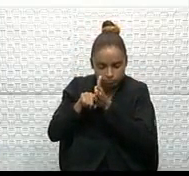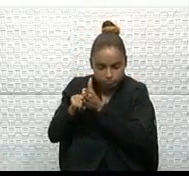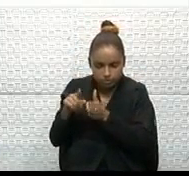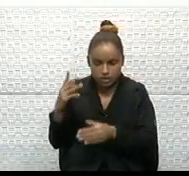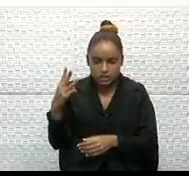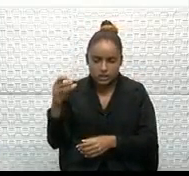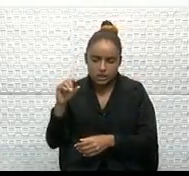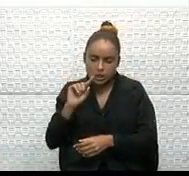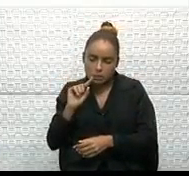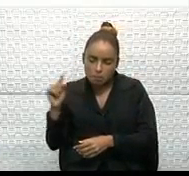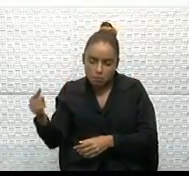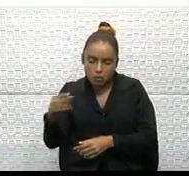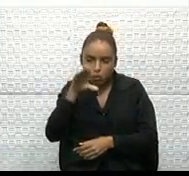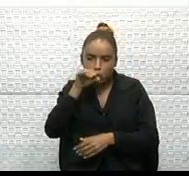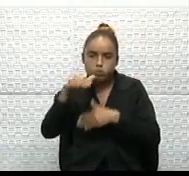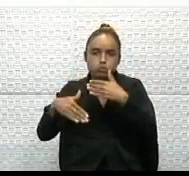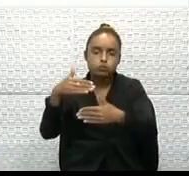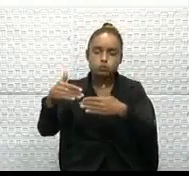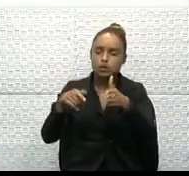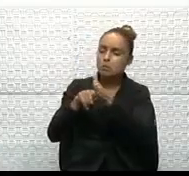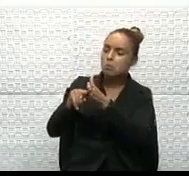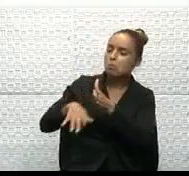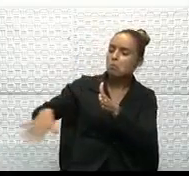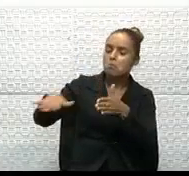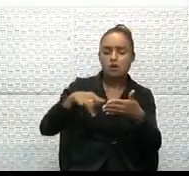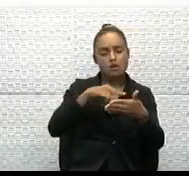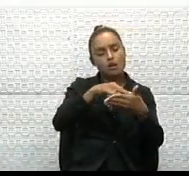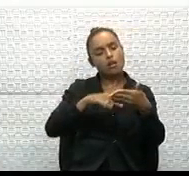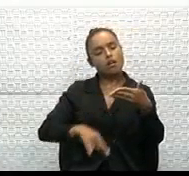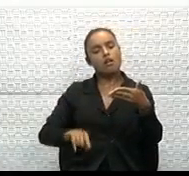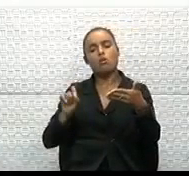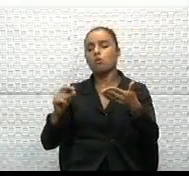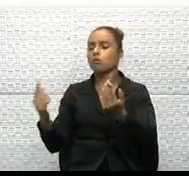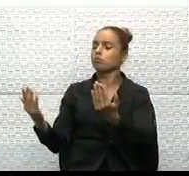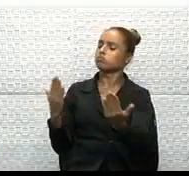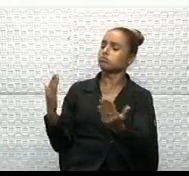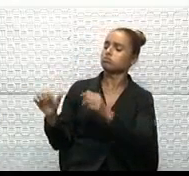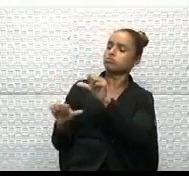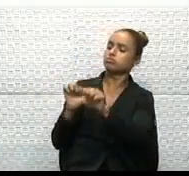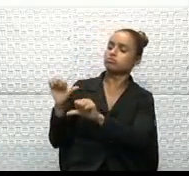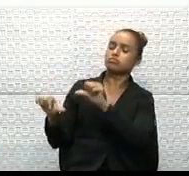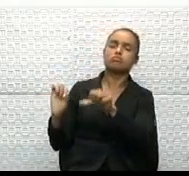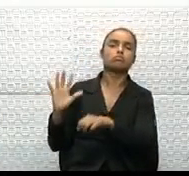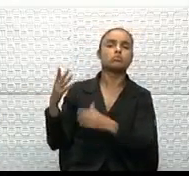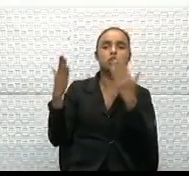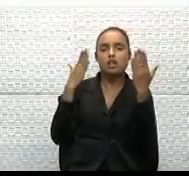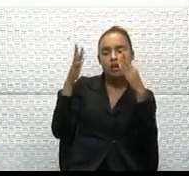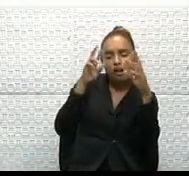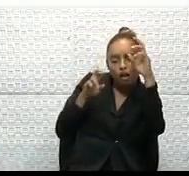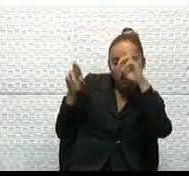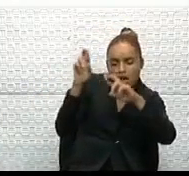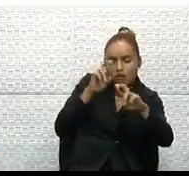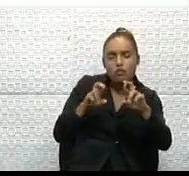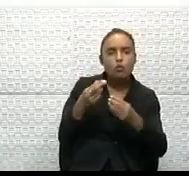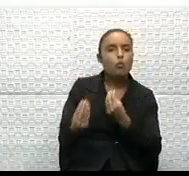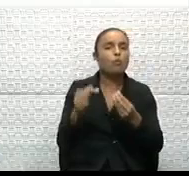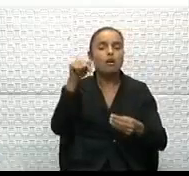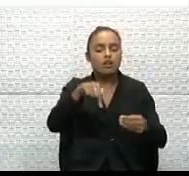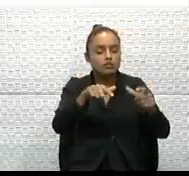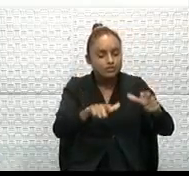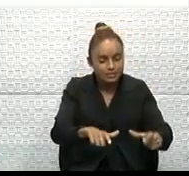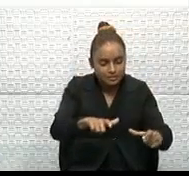Foi perguntado aos funcionários da empresa M qual era a avaliação deles em relação às condições de trabalho e